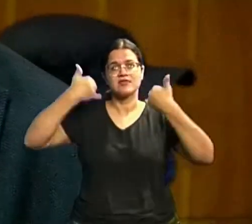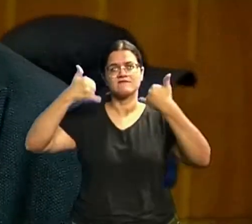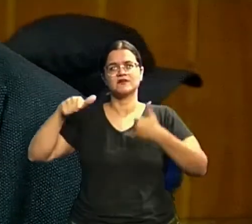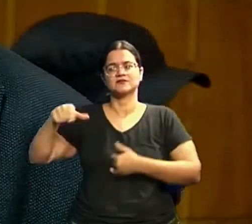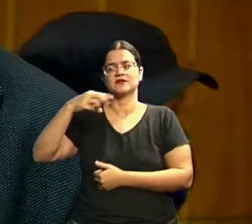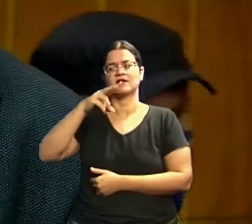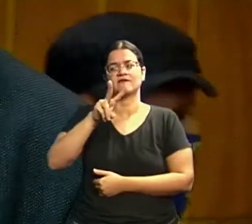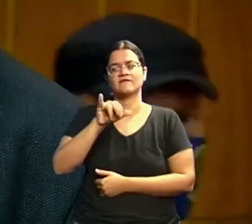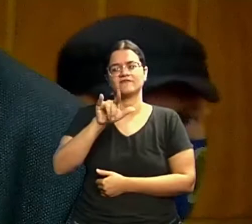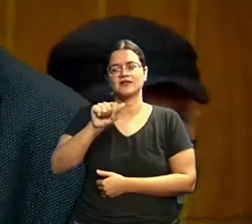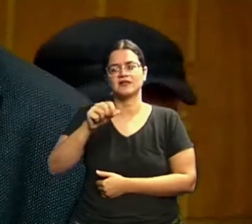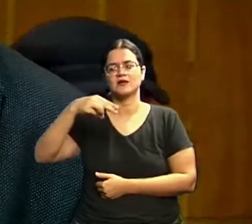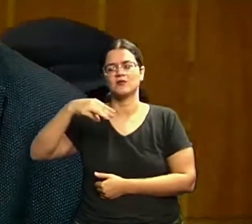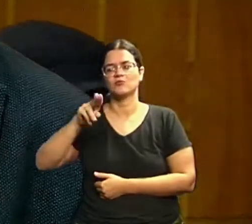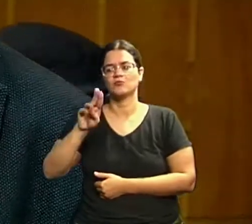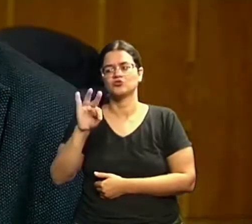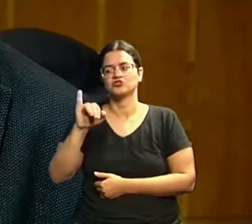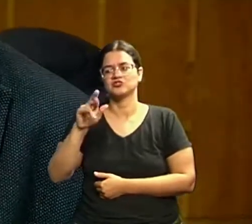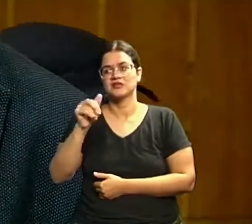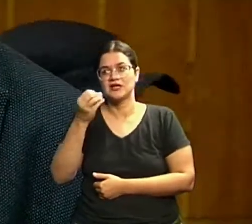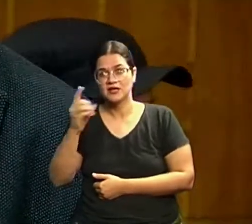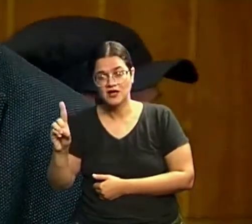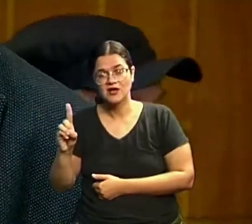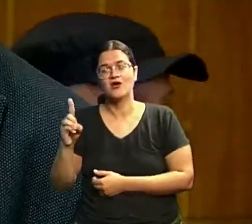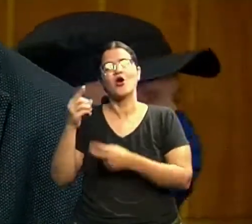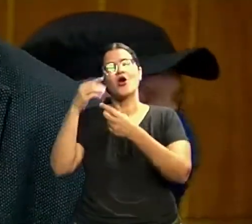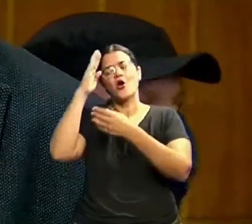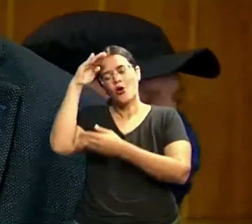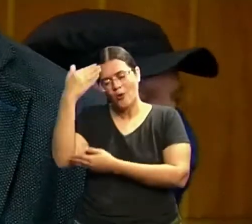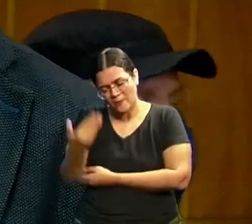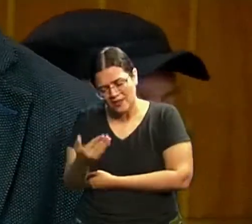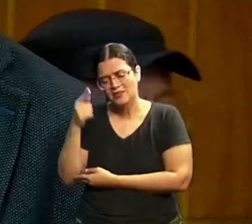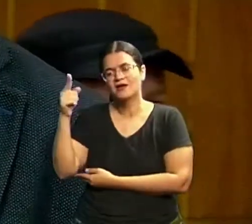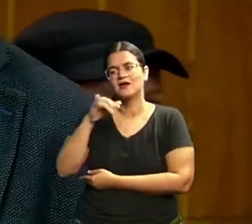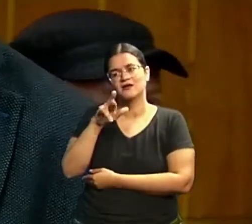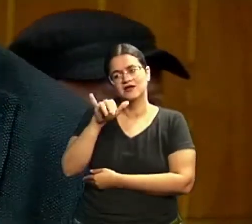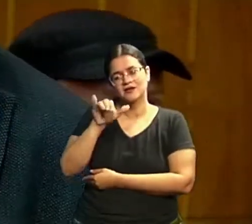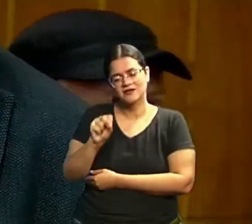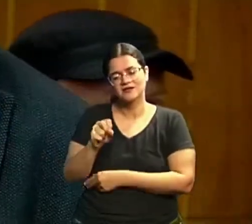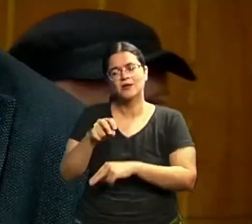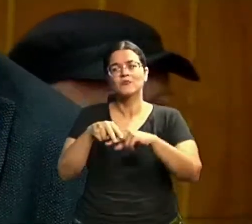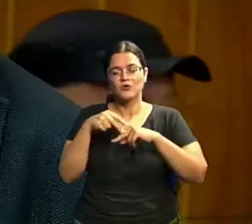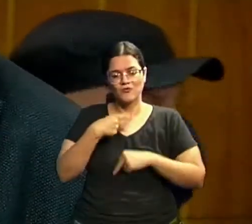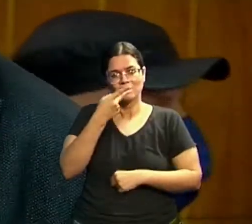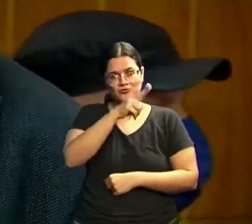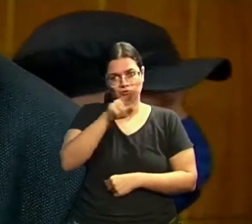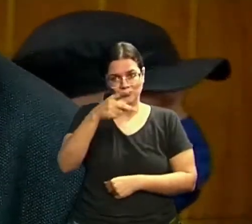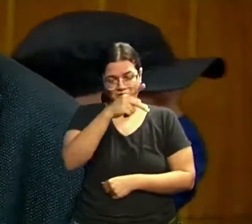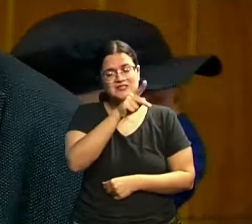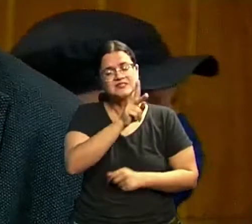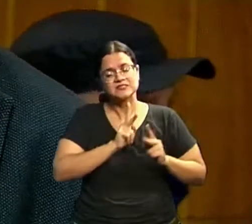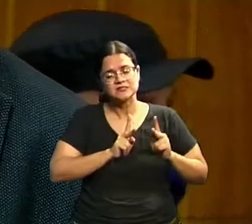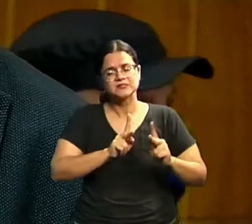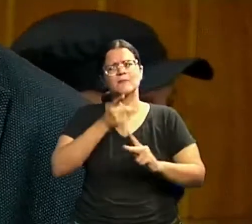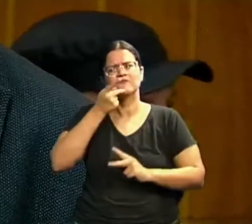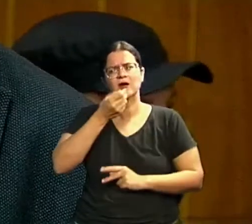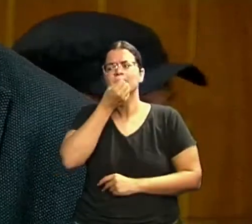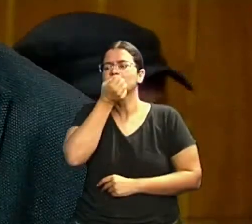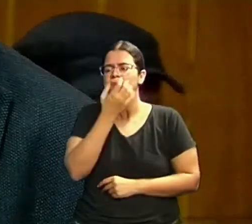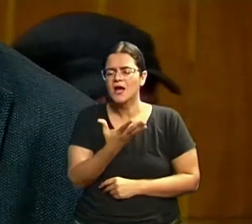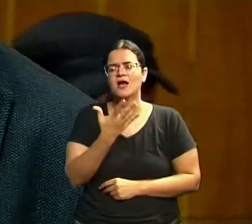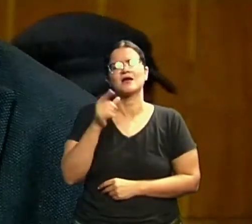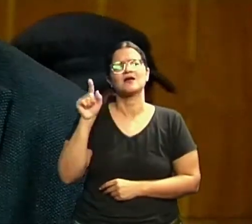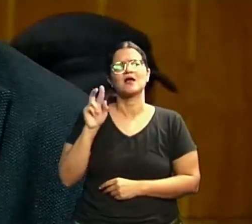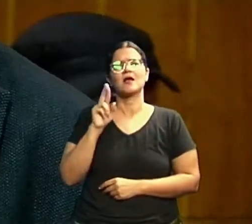Iris Rezende. Então estou aqui, por isso que eu falei de Vossa Excelência, porque Vossa Excelência foi sempre uma pessoa que representou muito bem